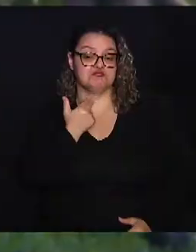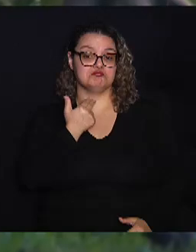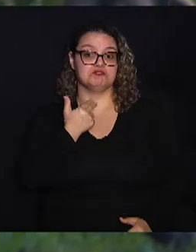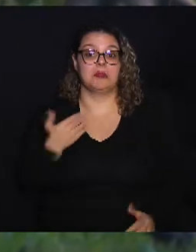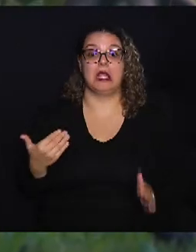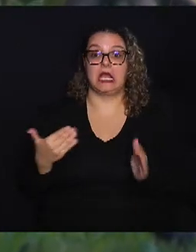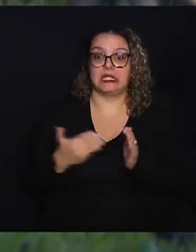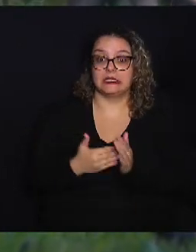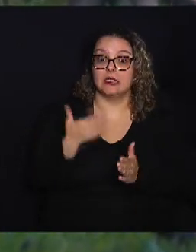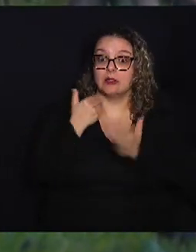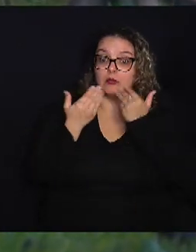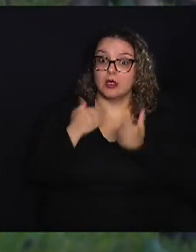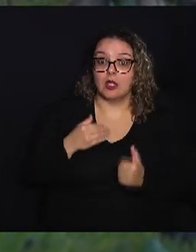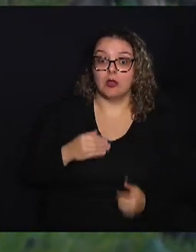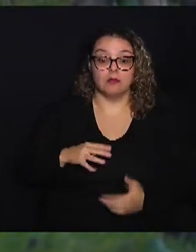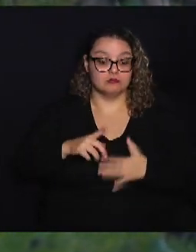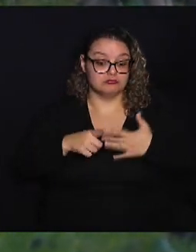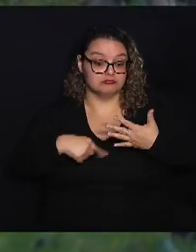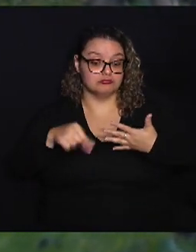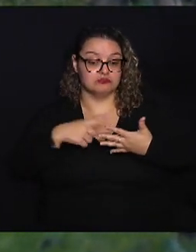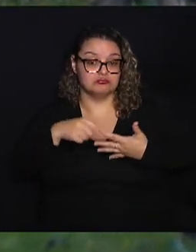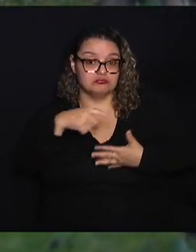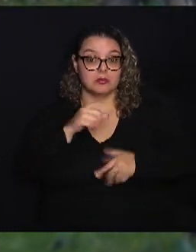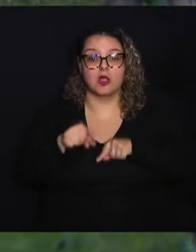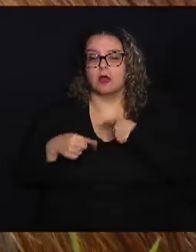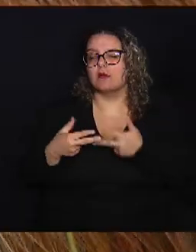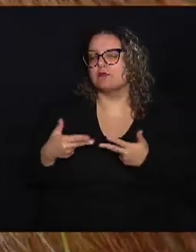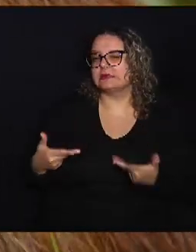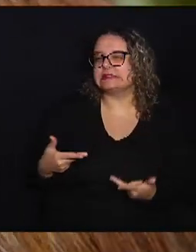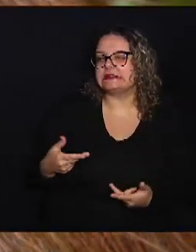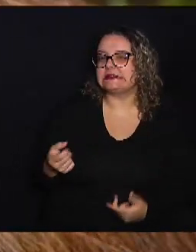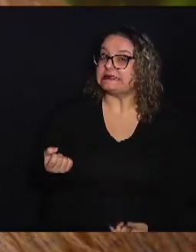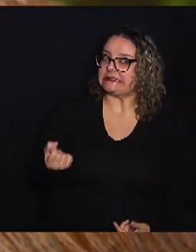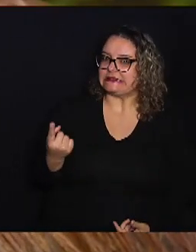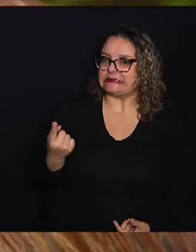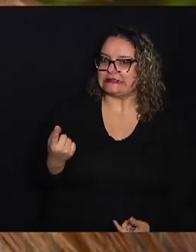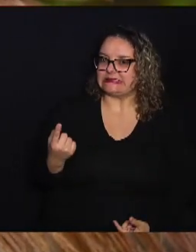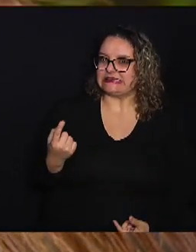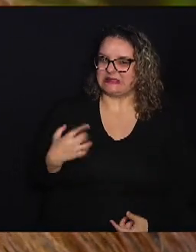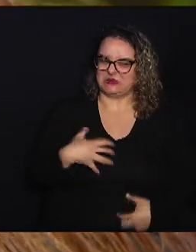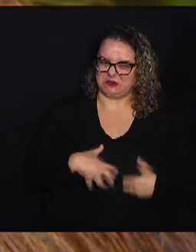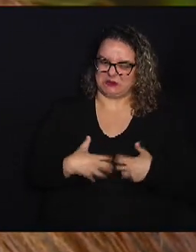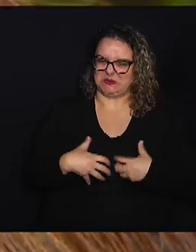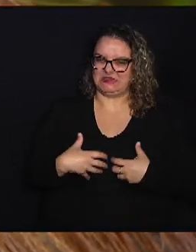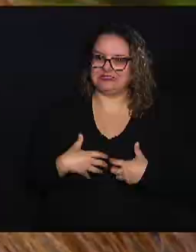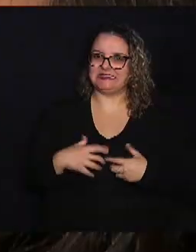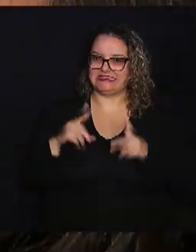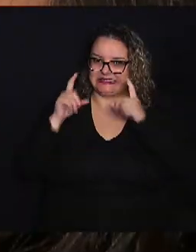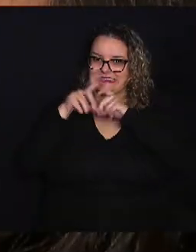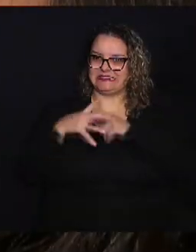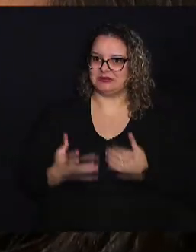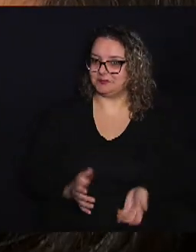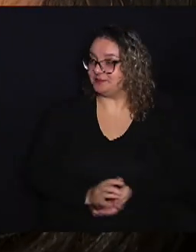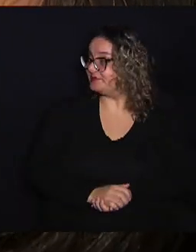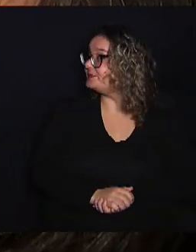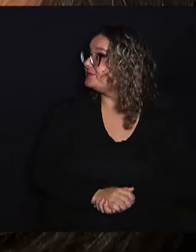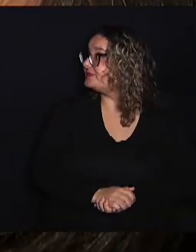possuindo uma dieta de folhas e outras coisas interessantes de difícil digestão.